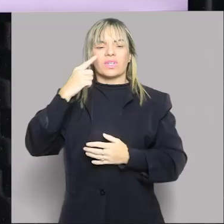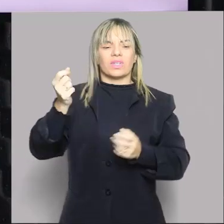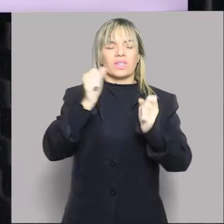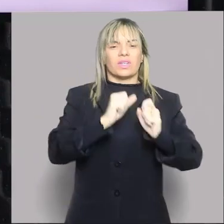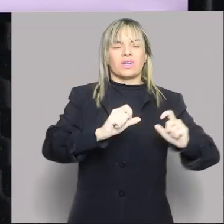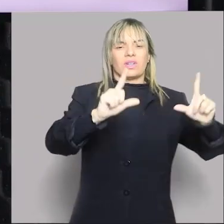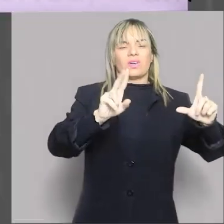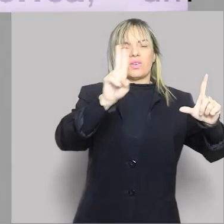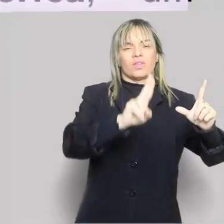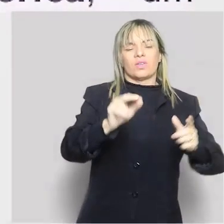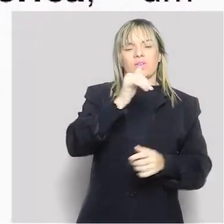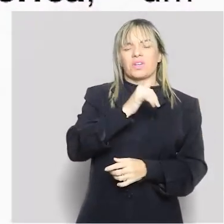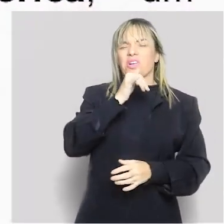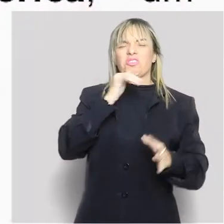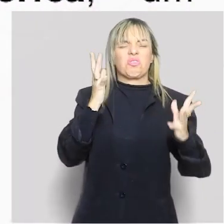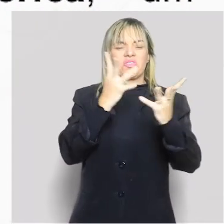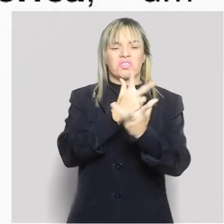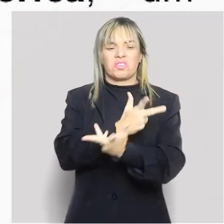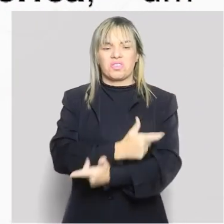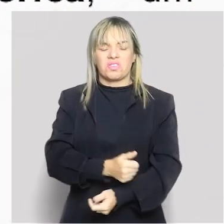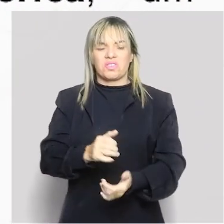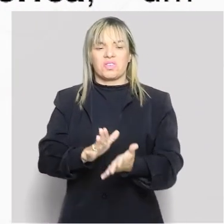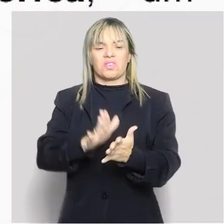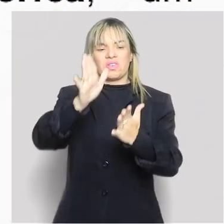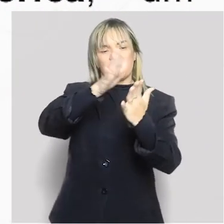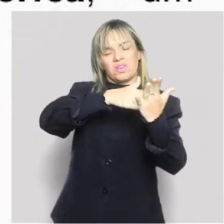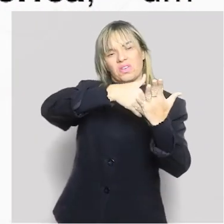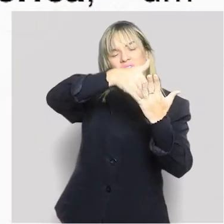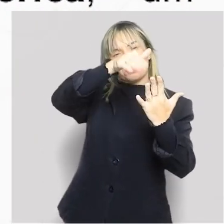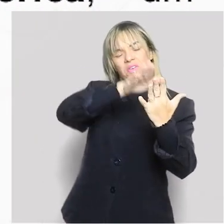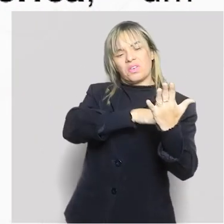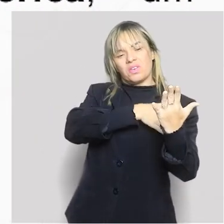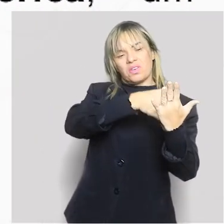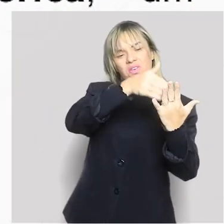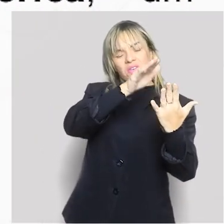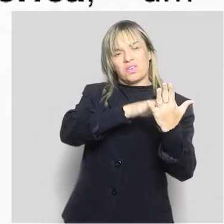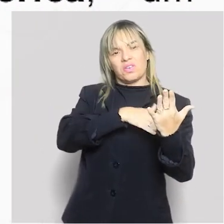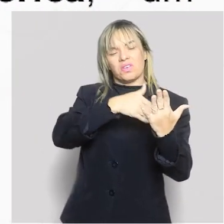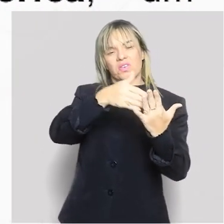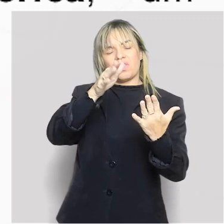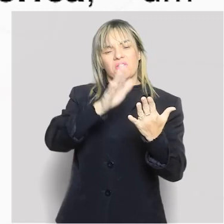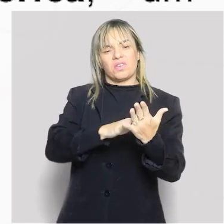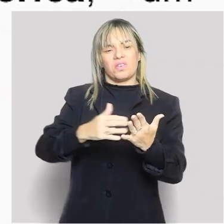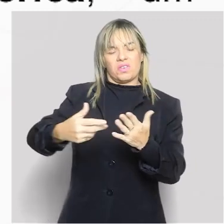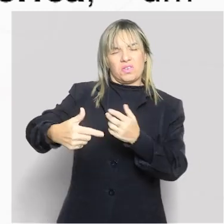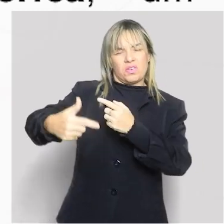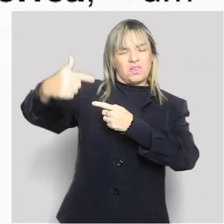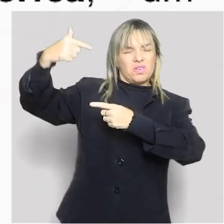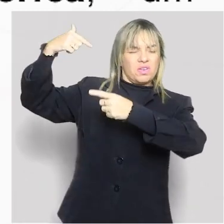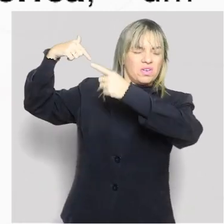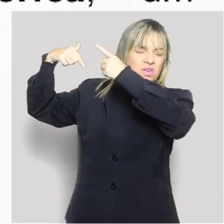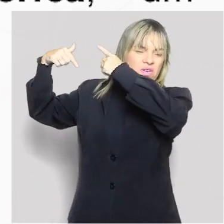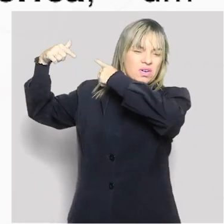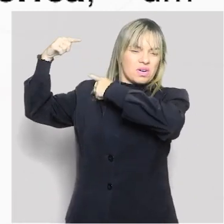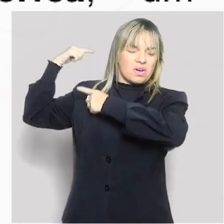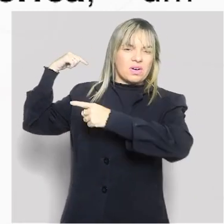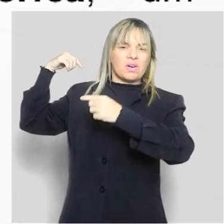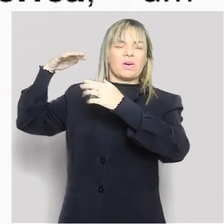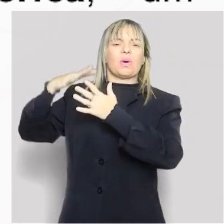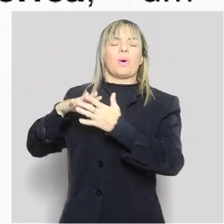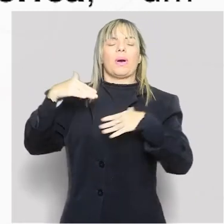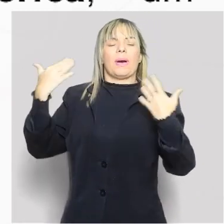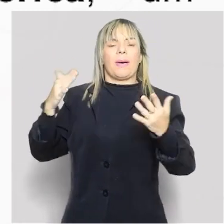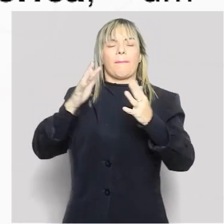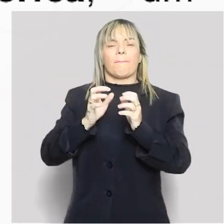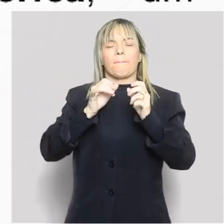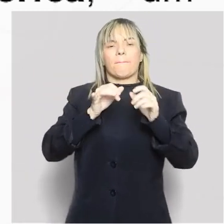maravilhosa a obra. Pintura. Bom, a pintura ela vem desde a ancestralidade. Estou falando de pré-história novamente, porque essas